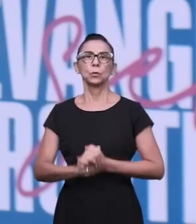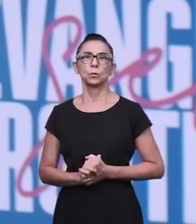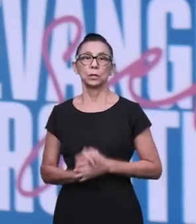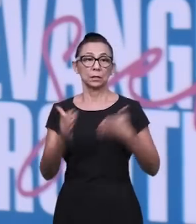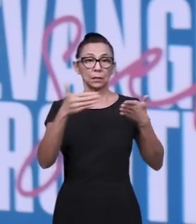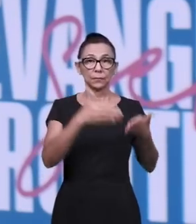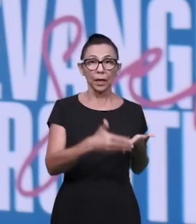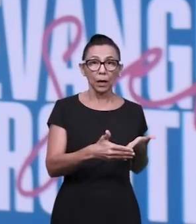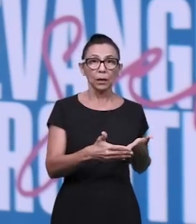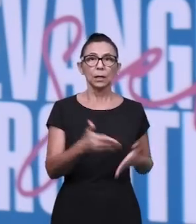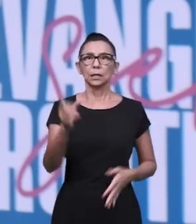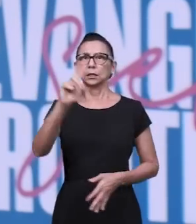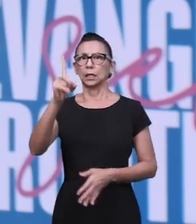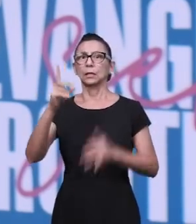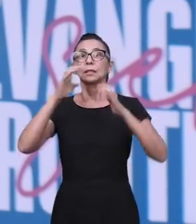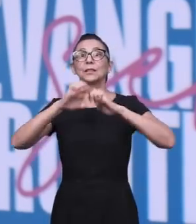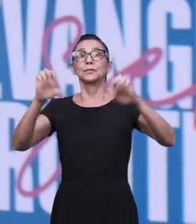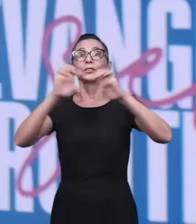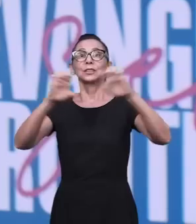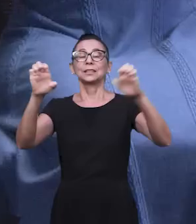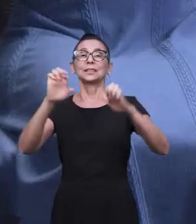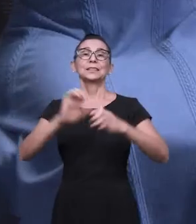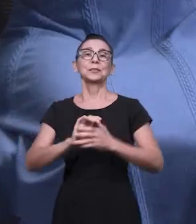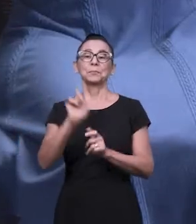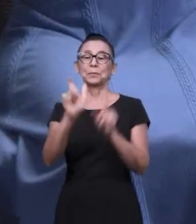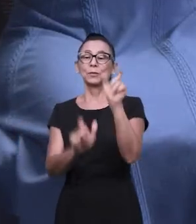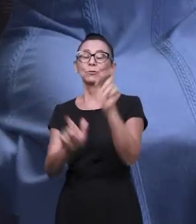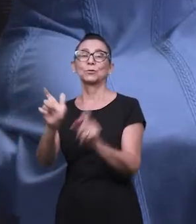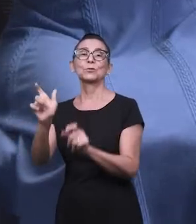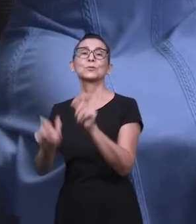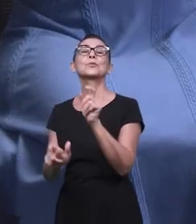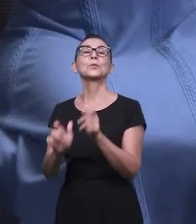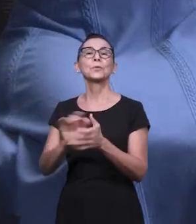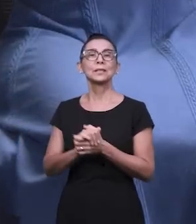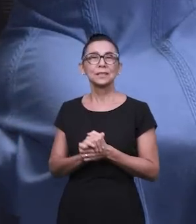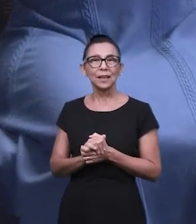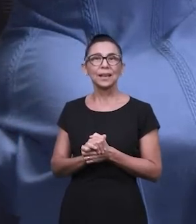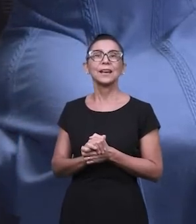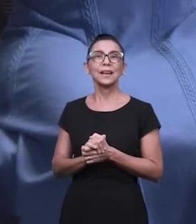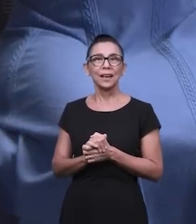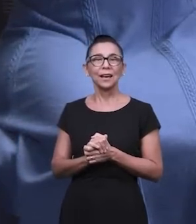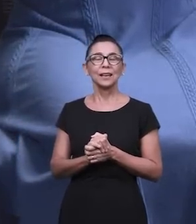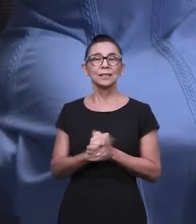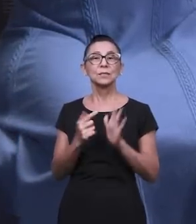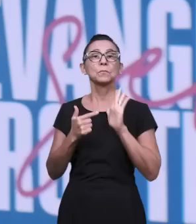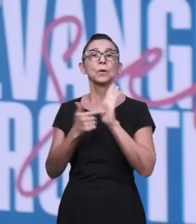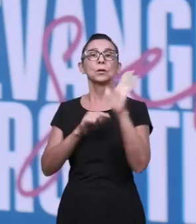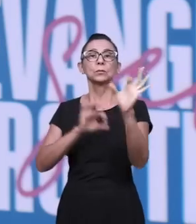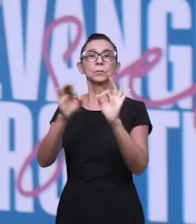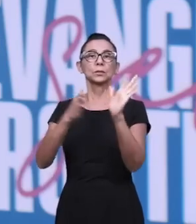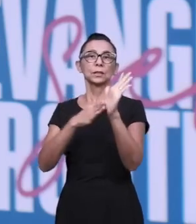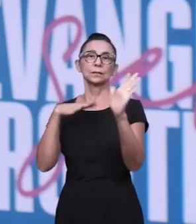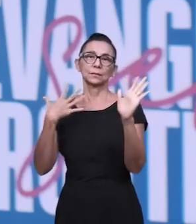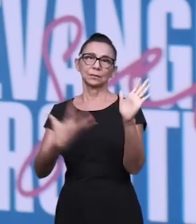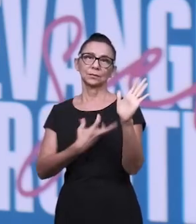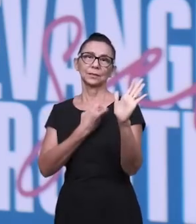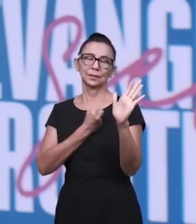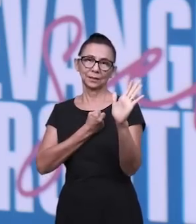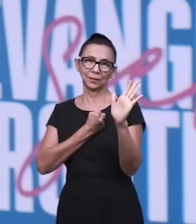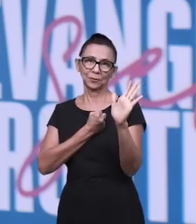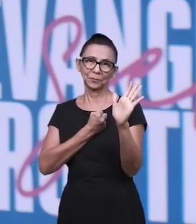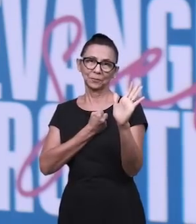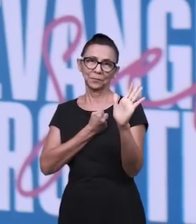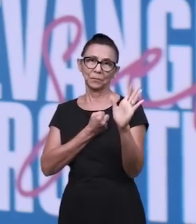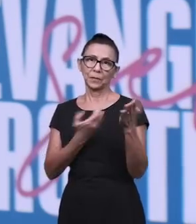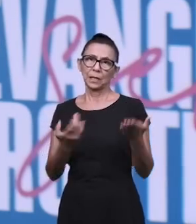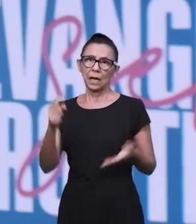de se desviar, eles ganham almas para o Senhor. Glória a Deus. Eles conquistam vidas para o reino de Deus. E eu creio